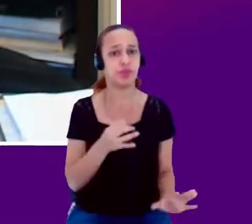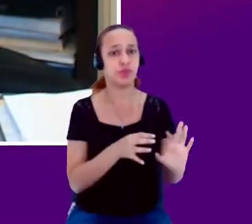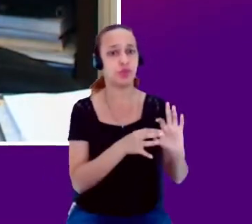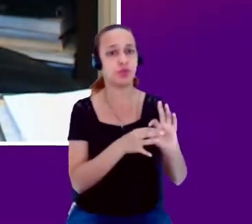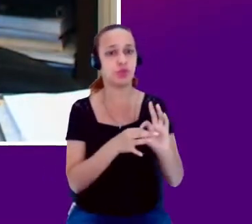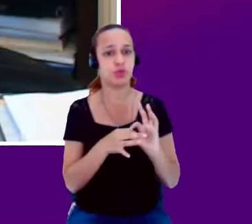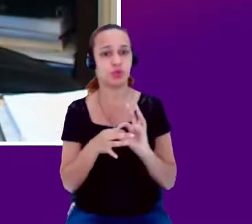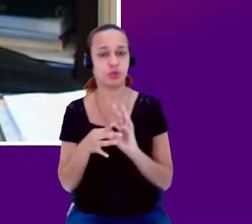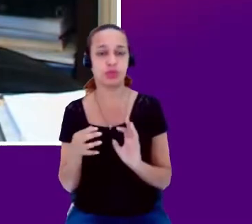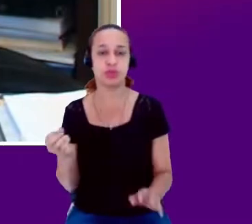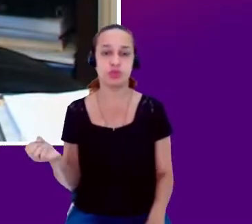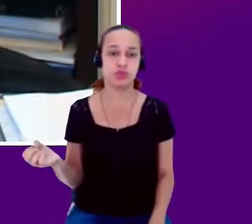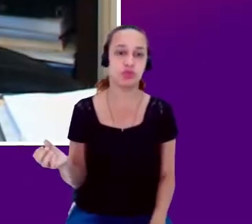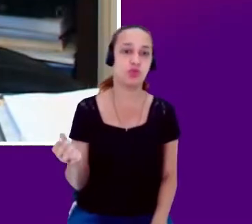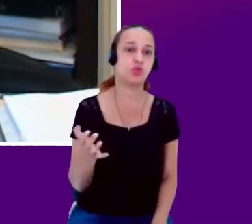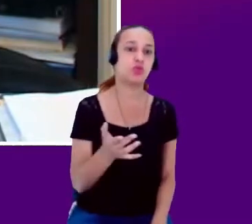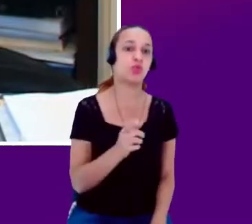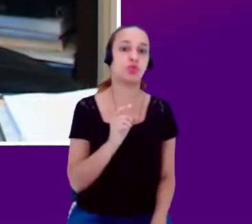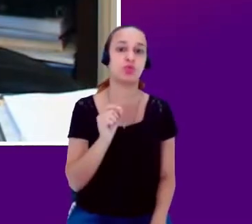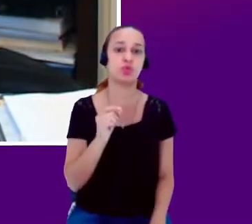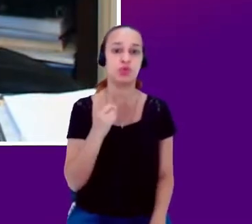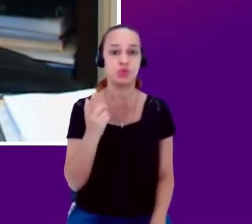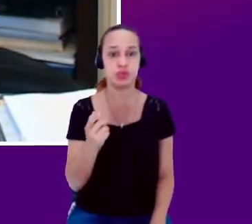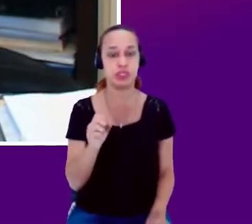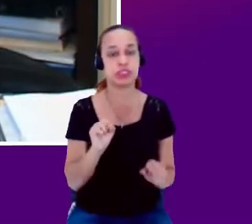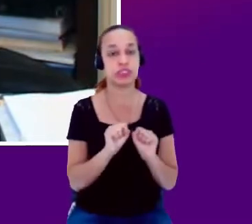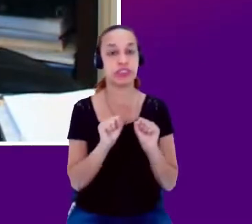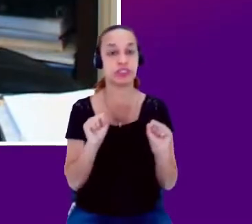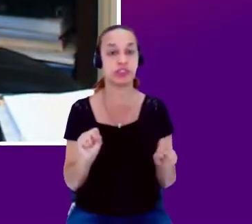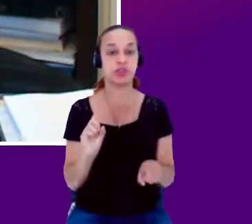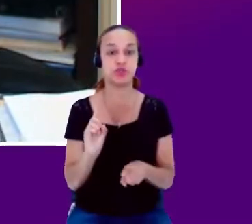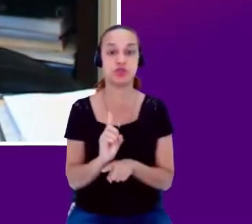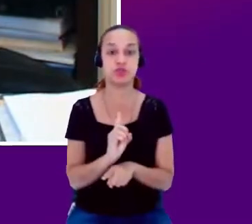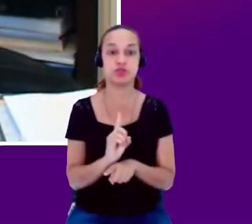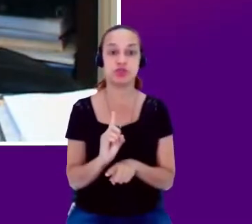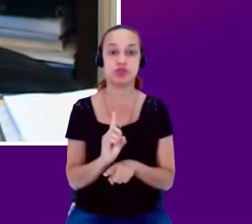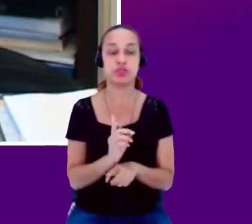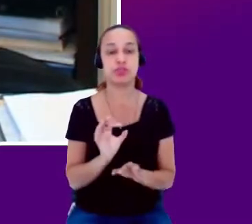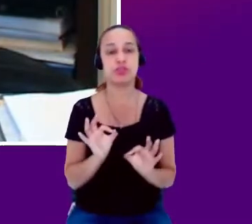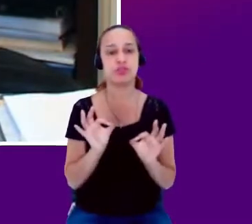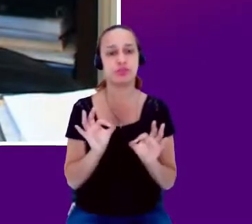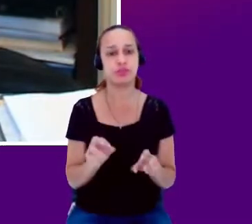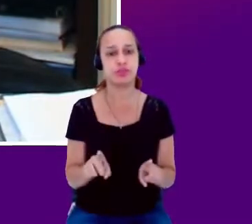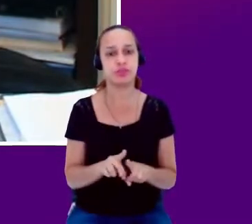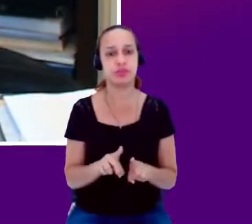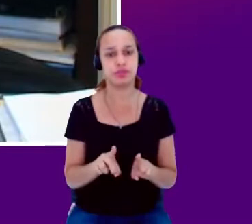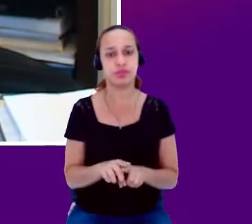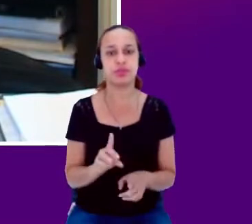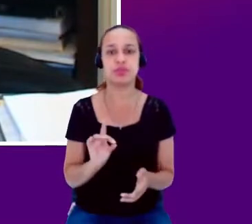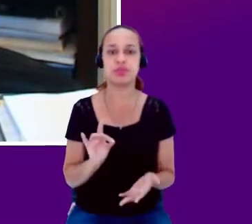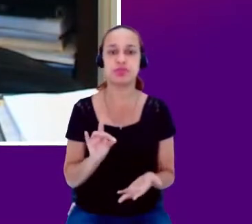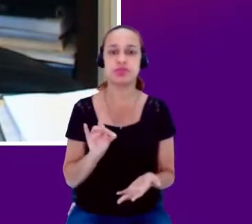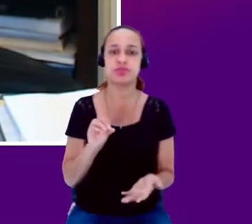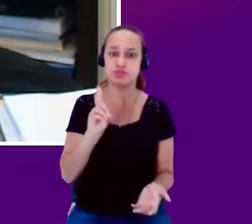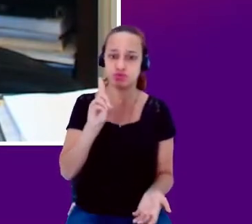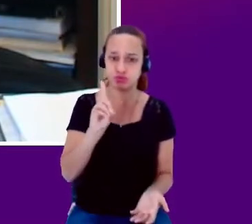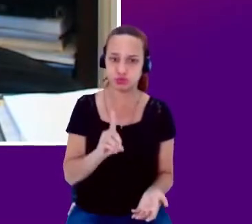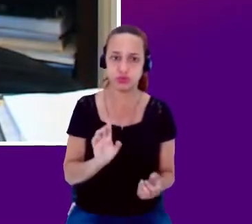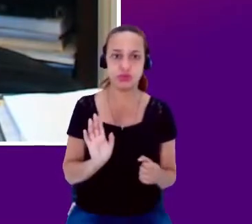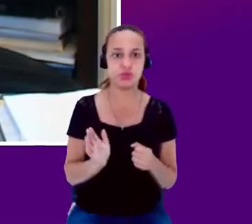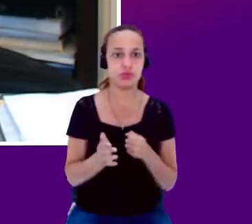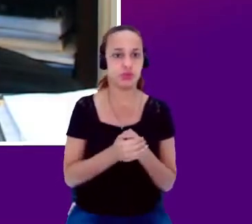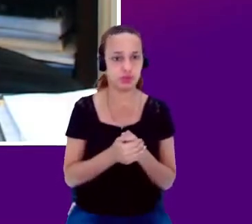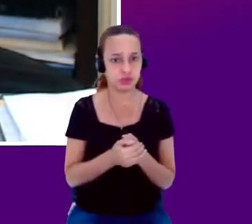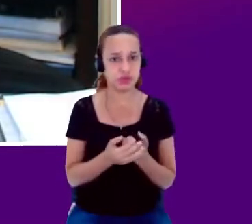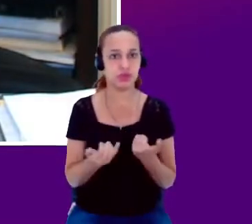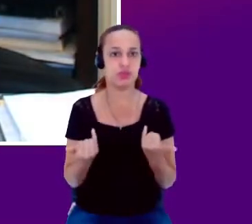nova economia digital e afirmou também a existência de um direito fundamental à proteção de dados. Além disso, a